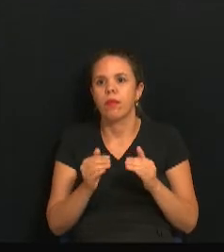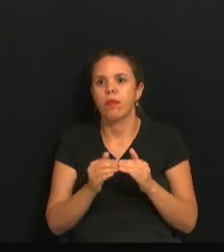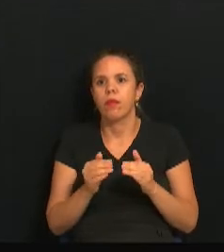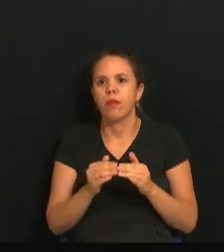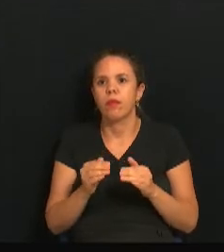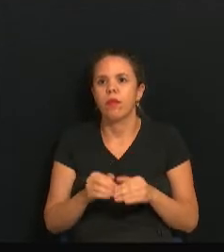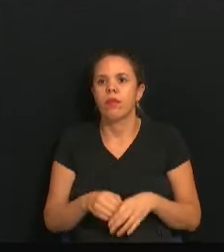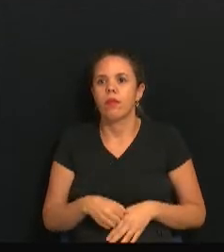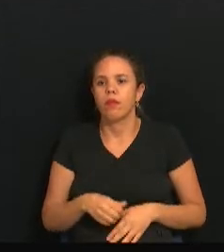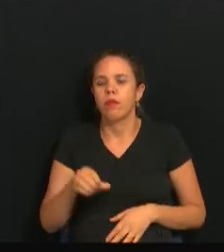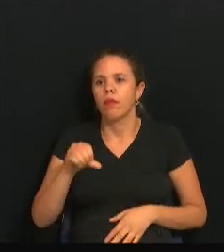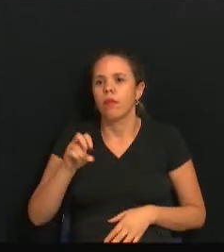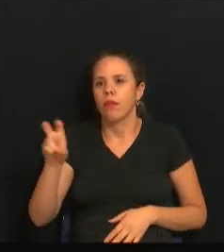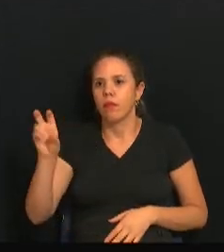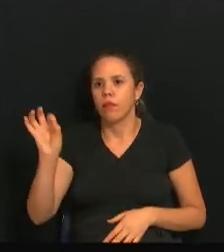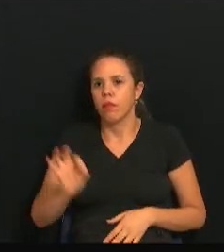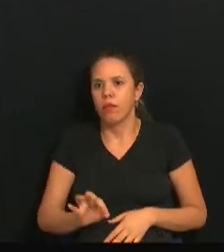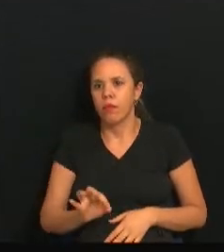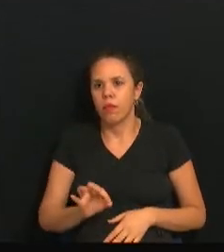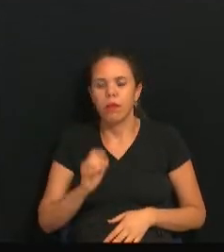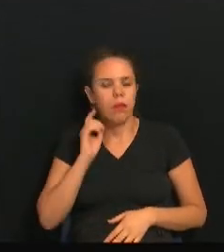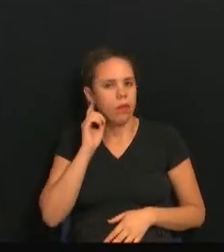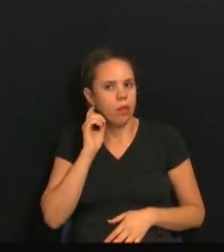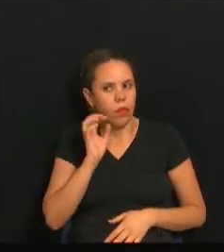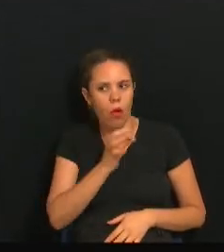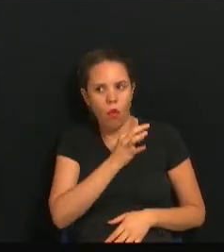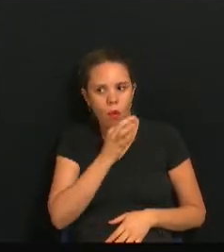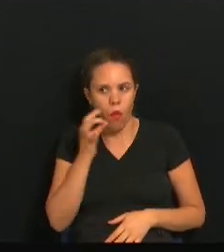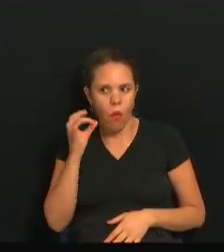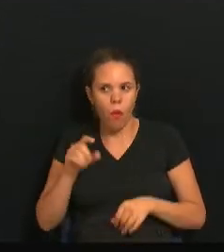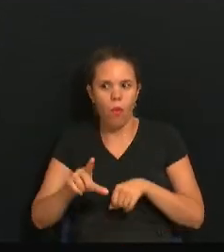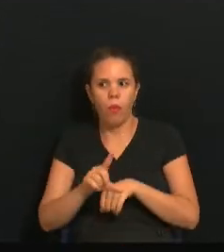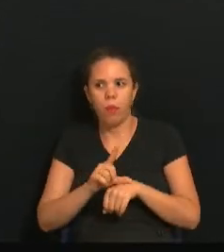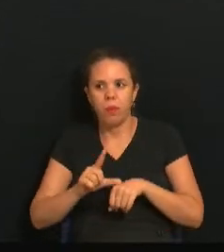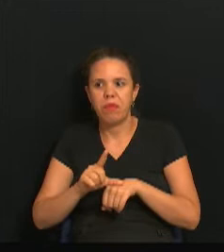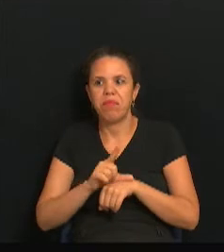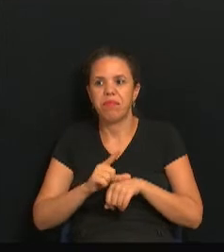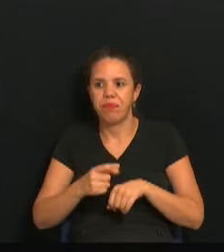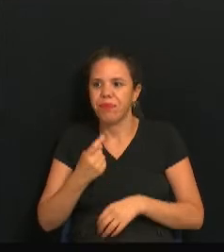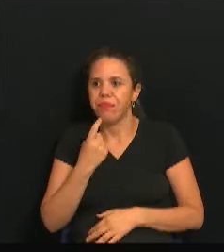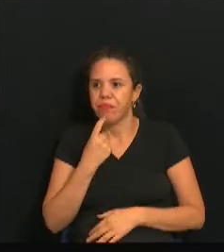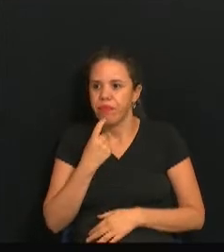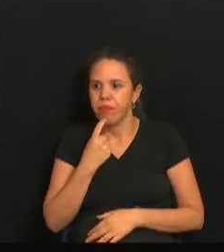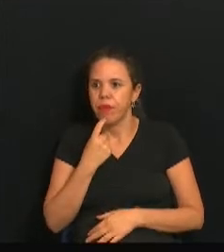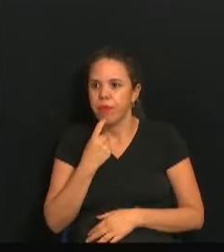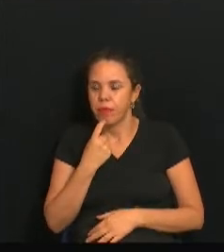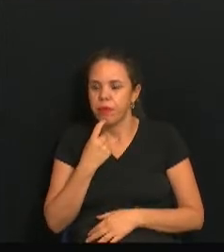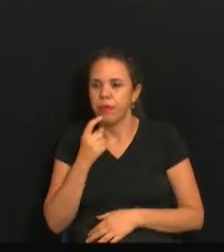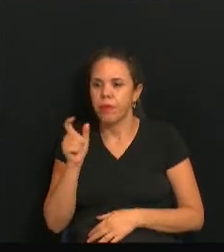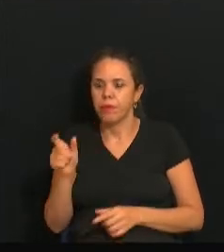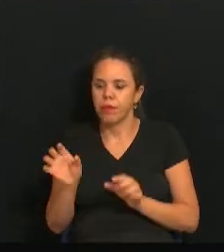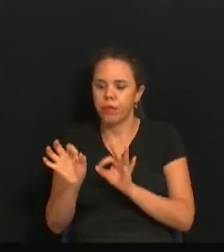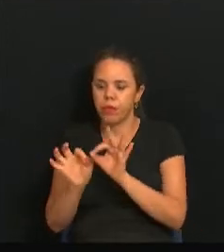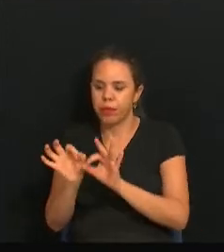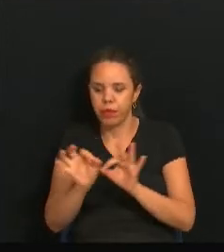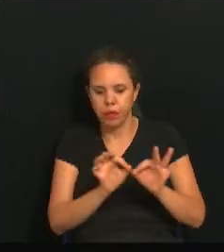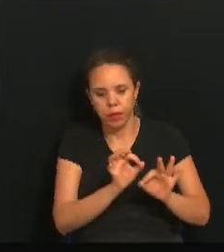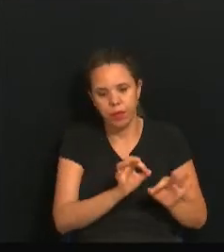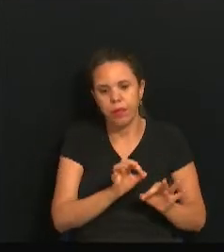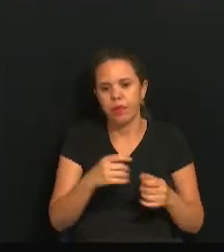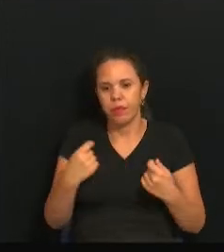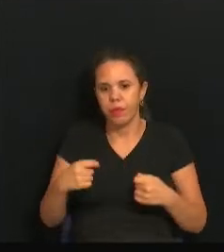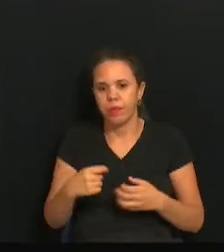90%, 95% de uma excelente legislação para o município de Campinas. Mas esses pequenos ajustes realmente